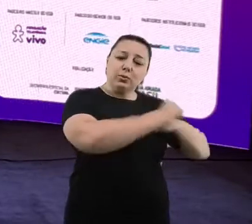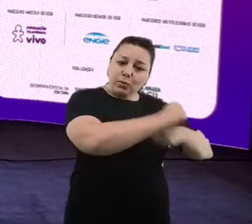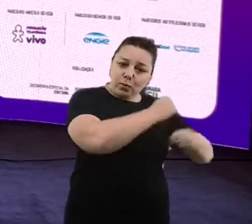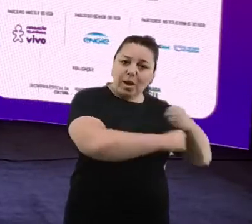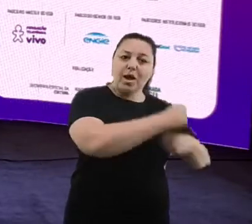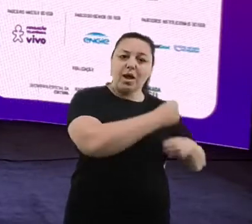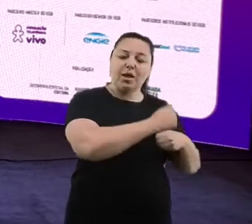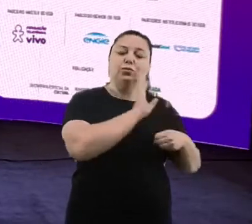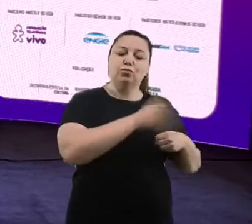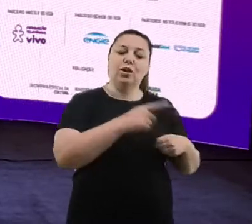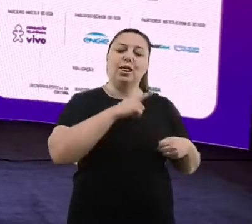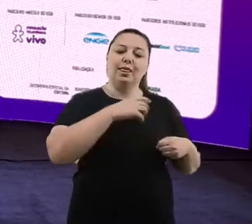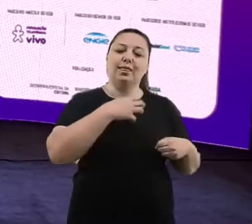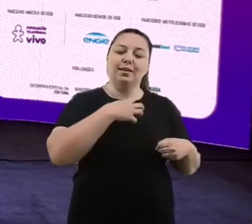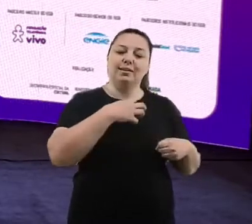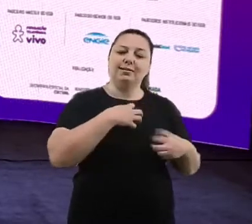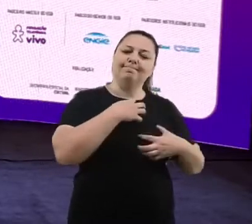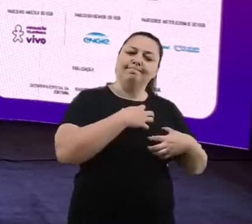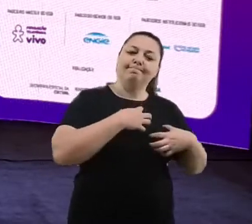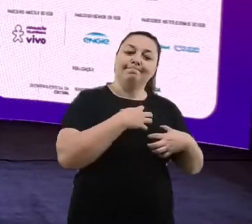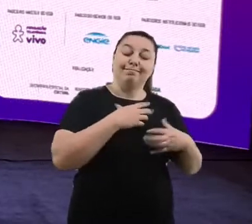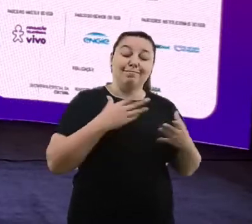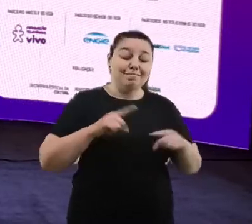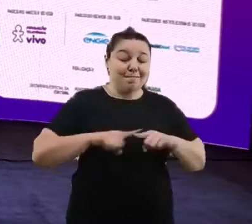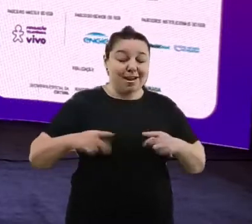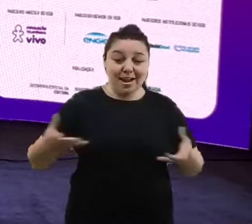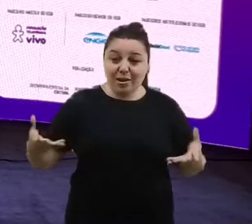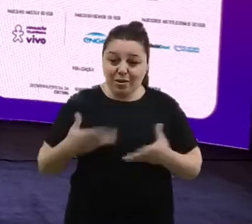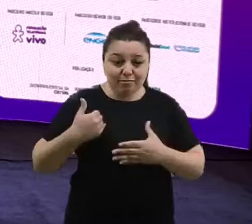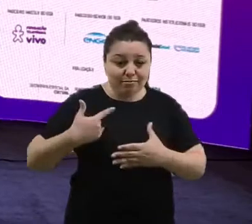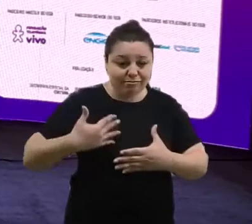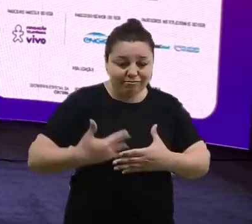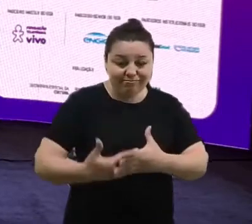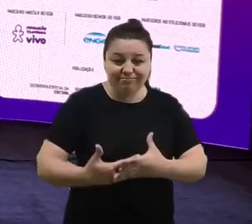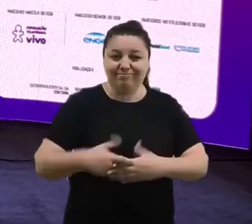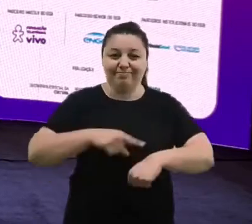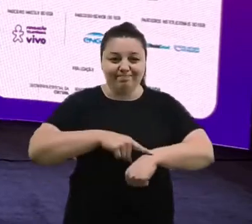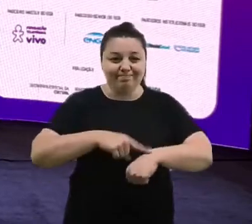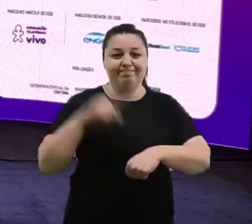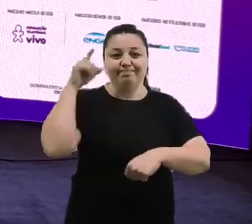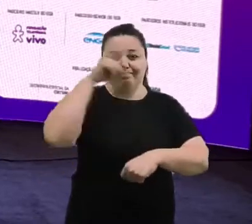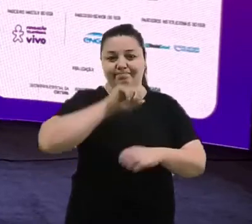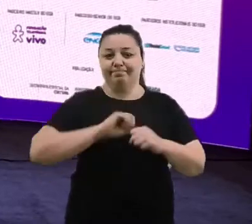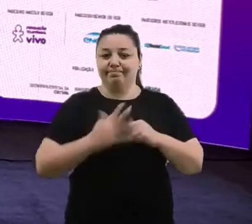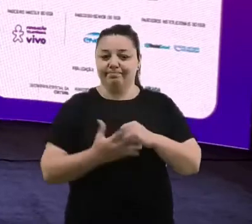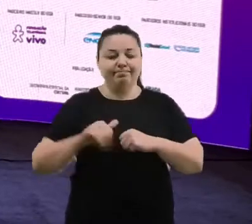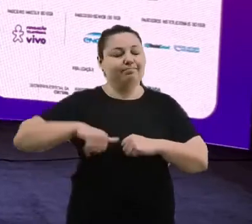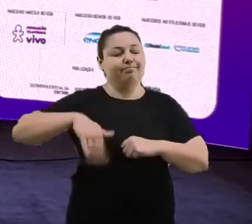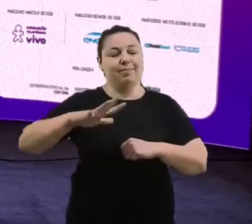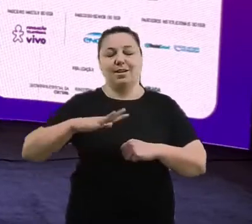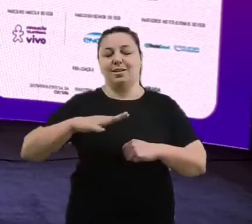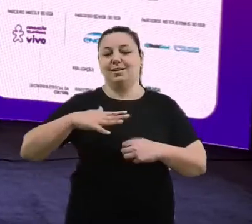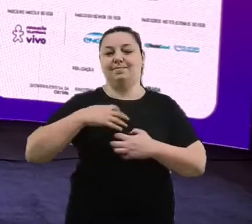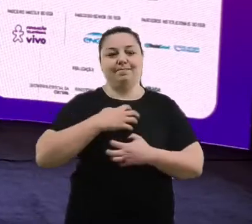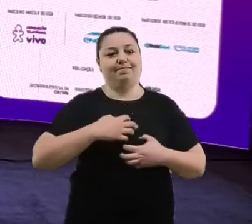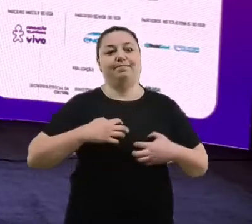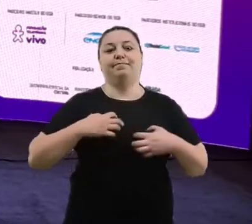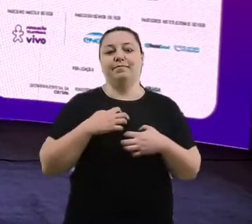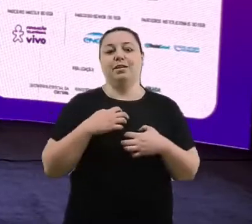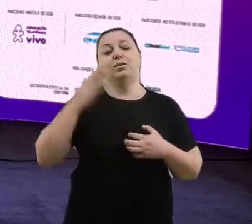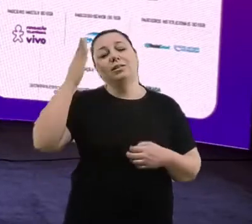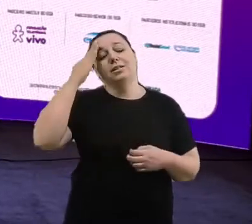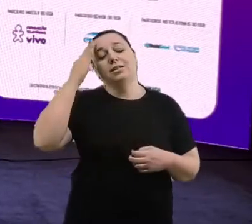sociedade, nós como seres humanos, e a gente sabe que precisamos discutir o que a tecnologia pode